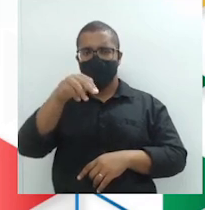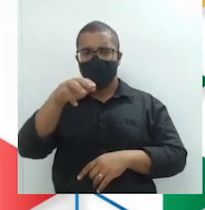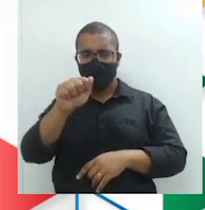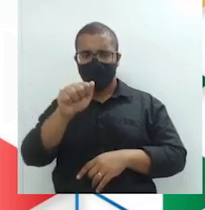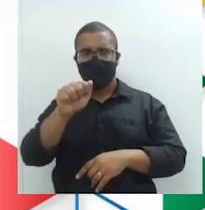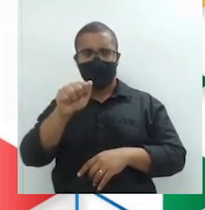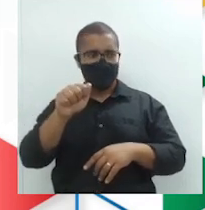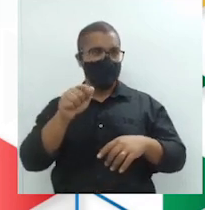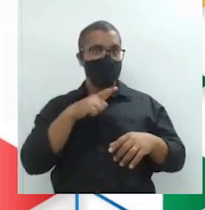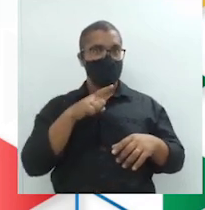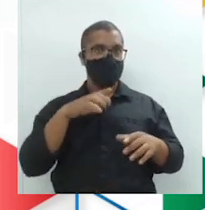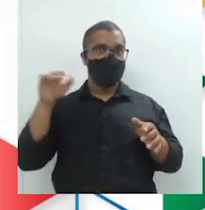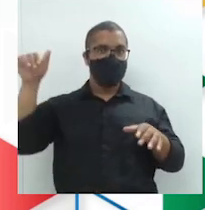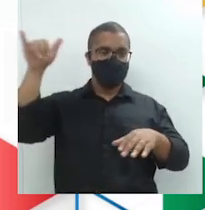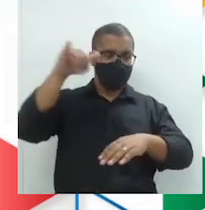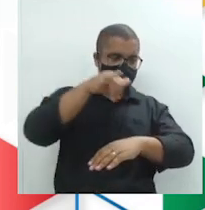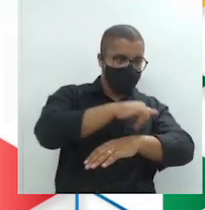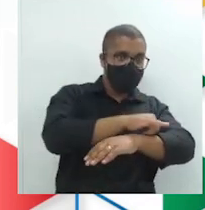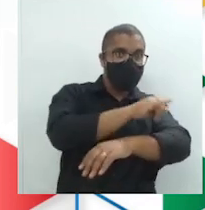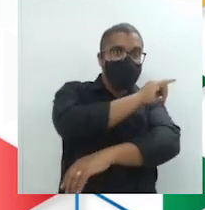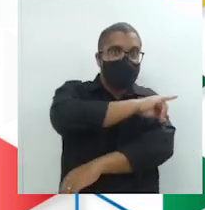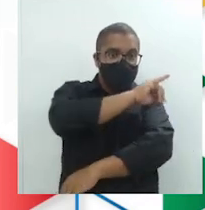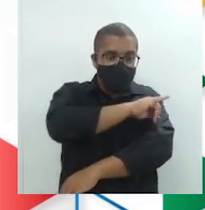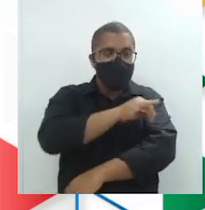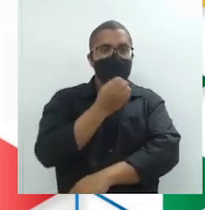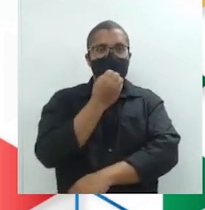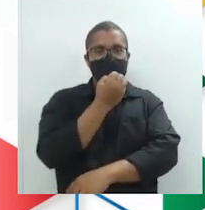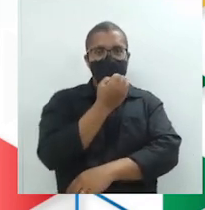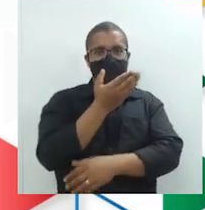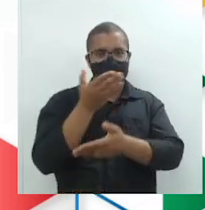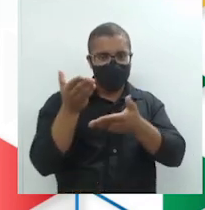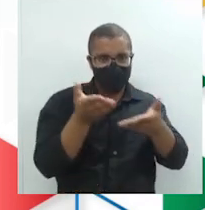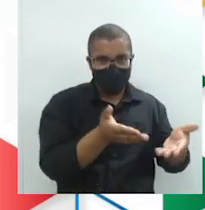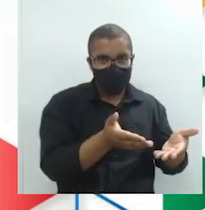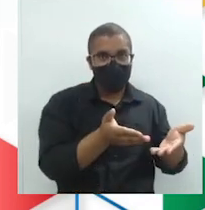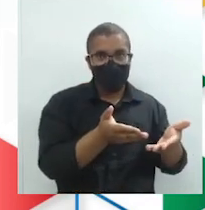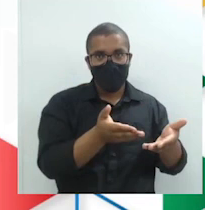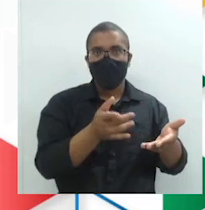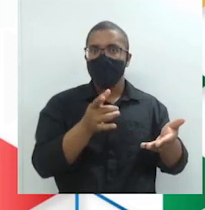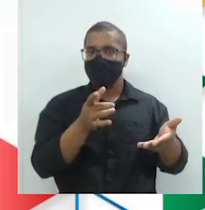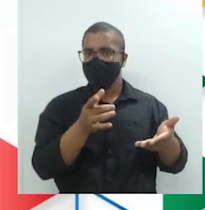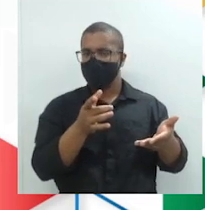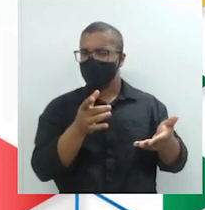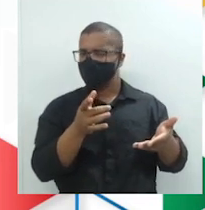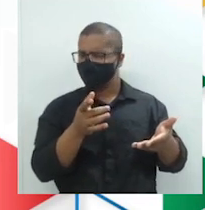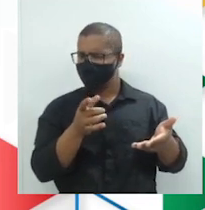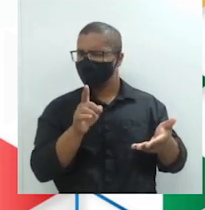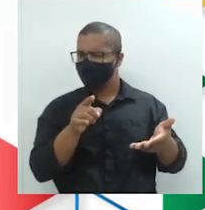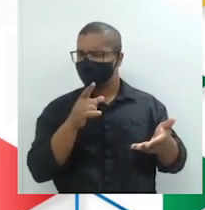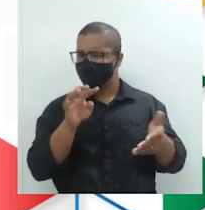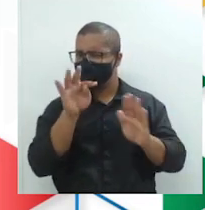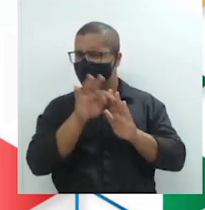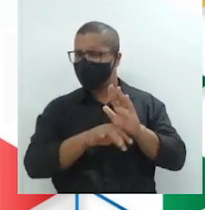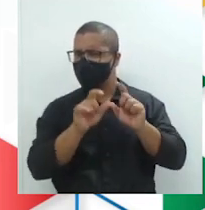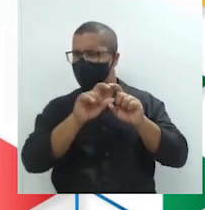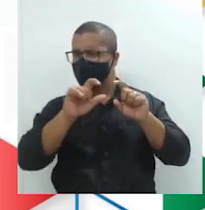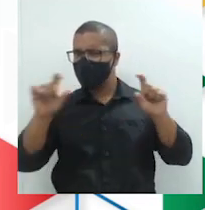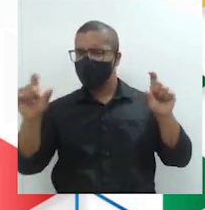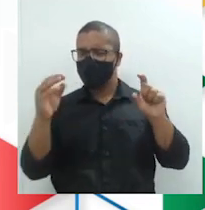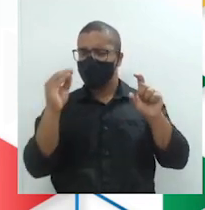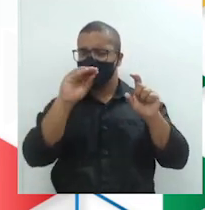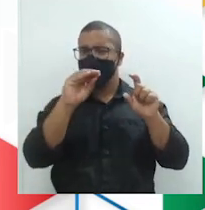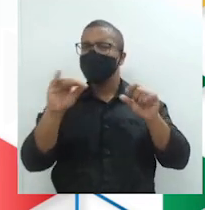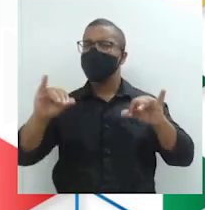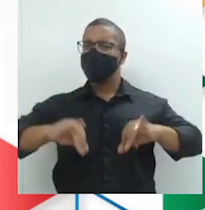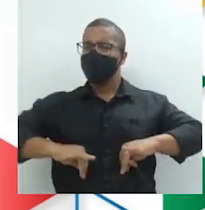Rio, boas-vindas. Há uma ironia aí. Nesse texto, repito, está dizendo o quê? Esse